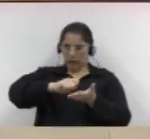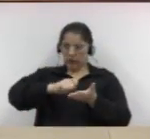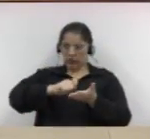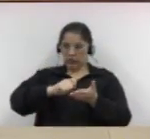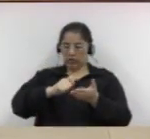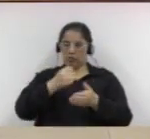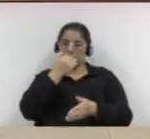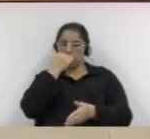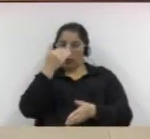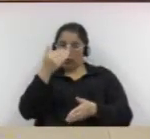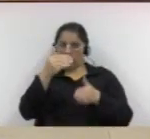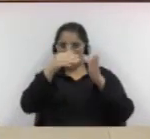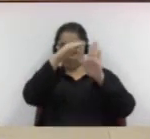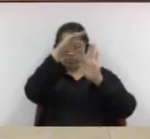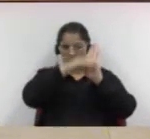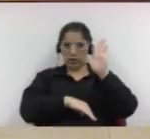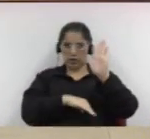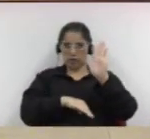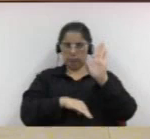peça a retirada.